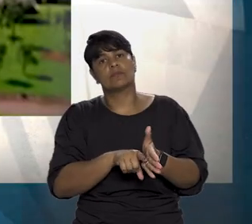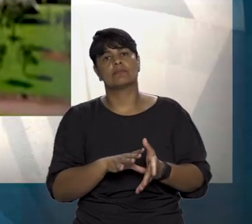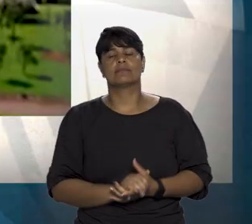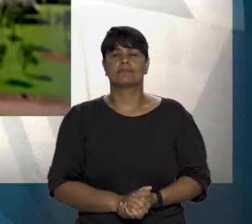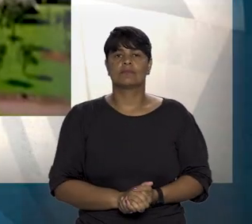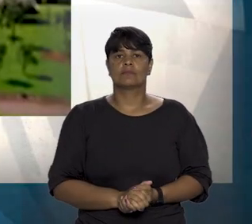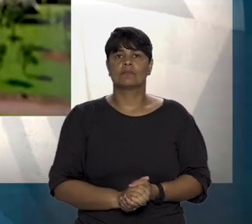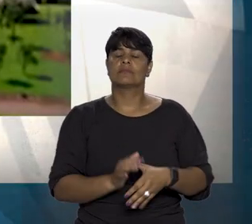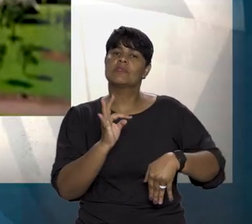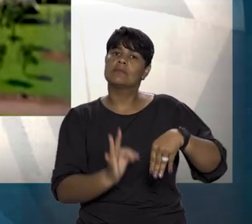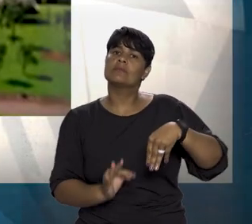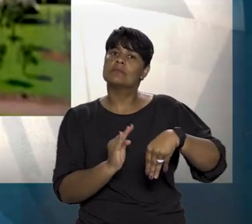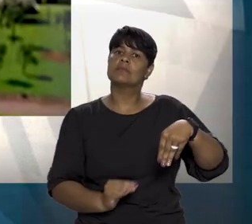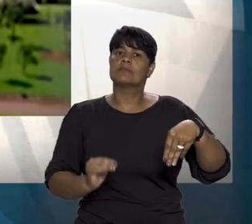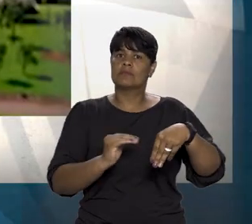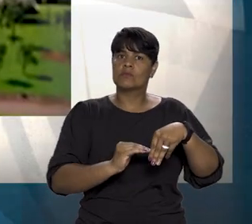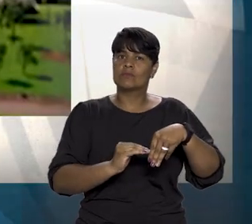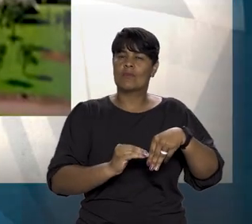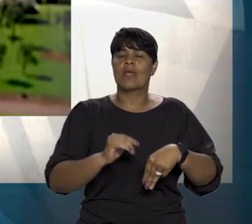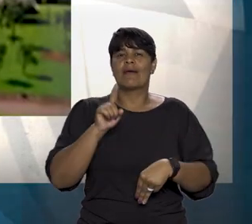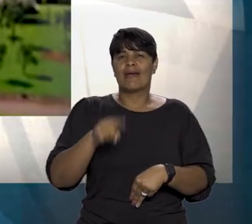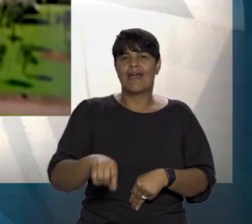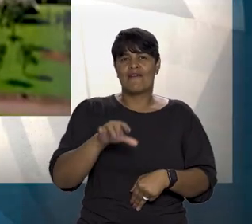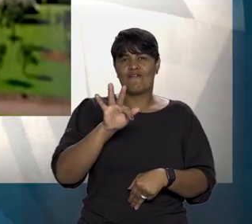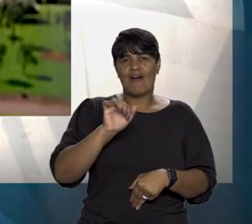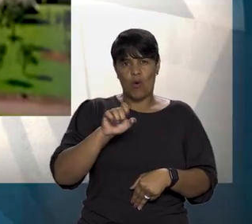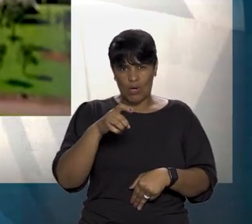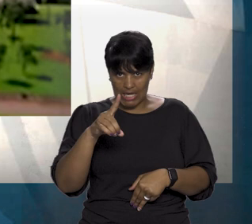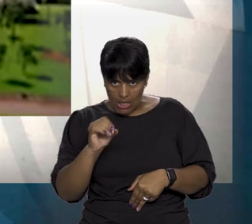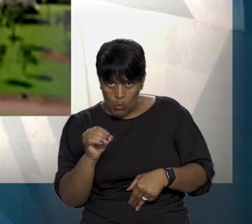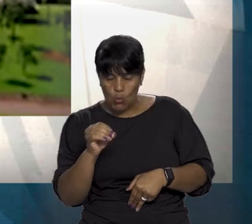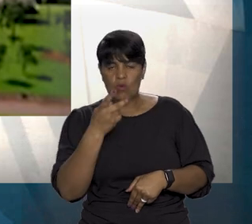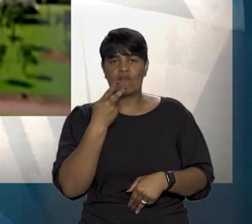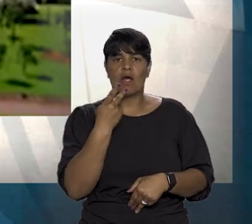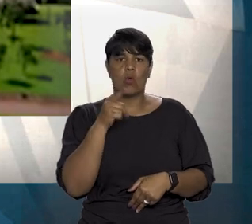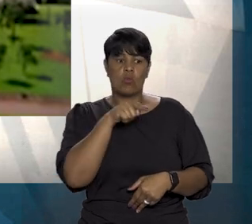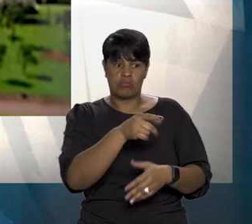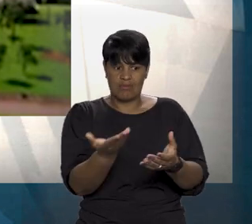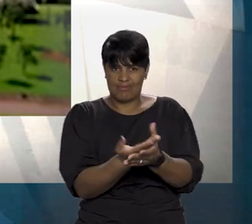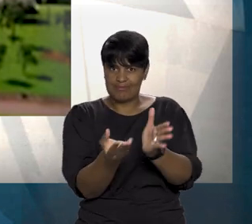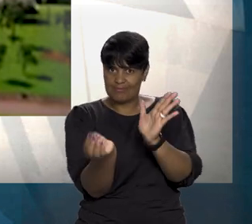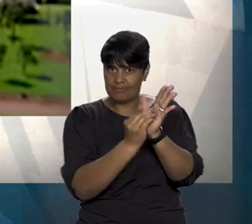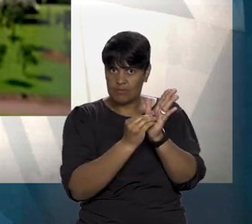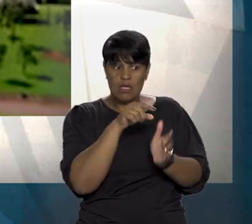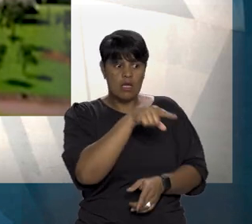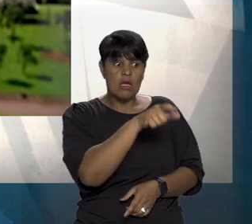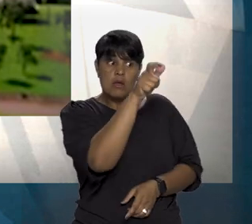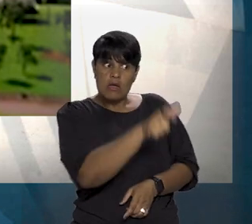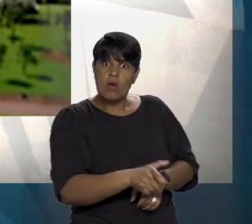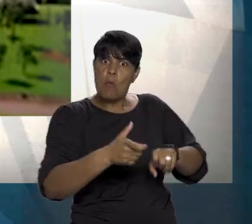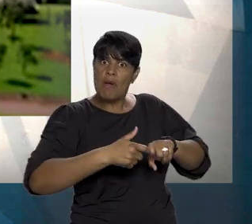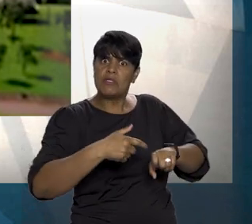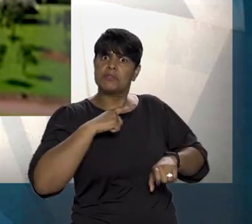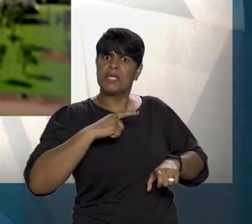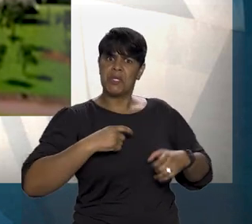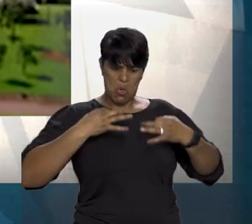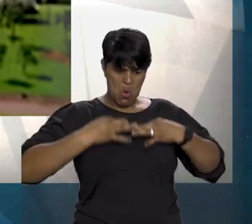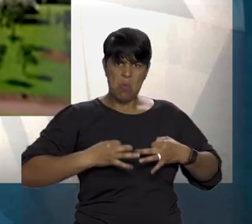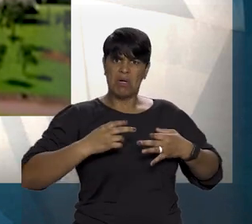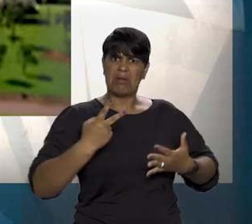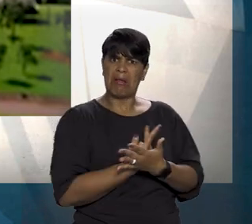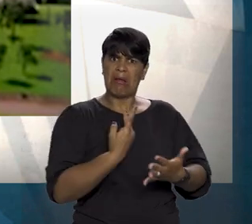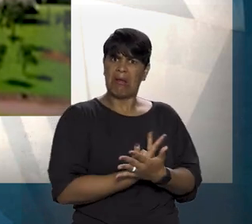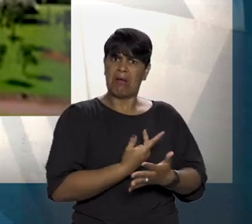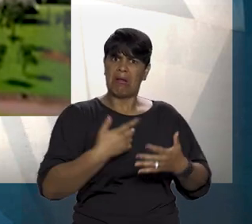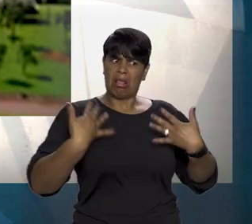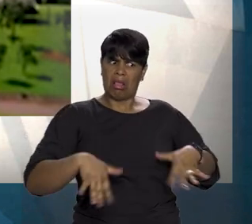Ministro Francisco Falcão perguntou o que de acordo com as informações do processo ou o médico havia demonstrado o comportamento fora dos padrões